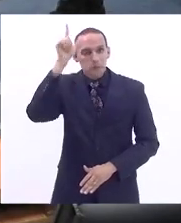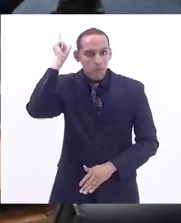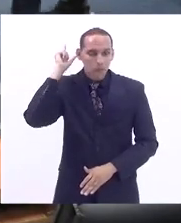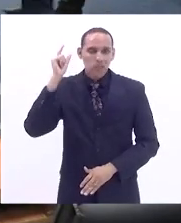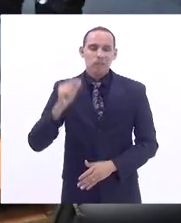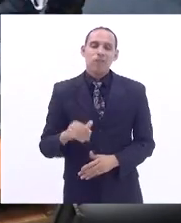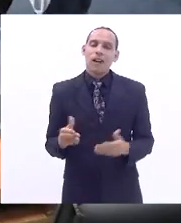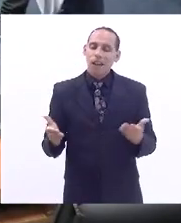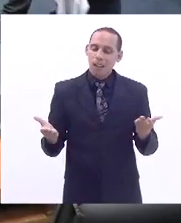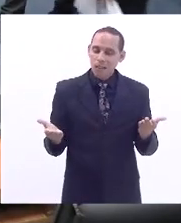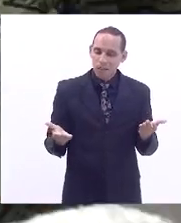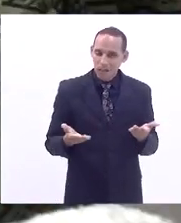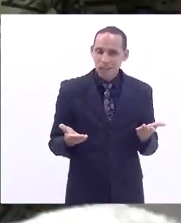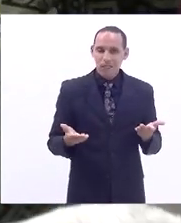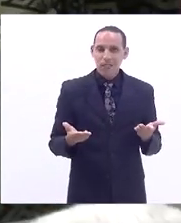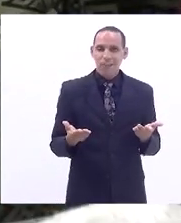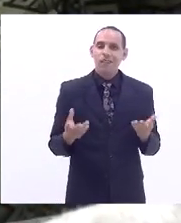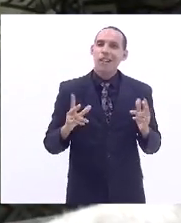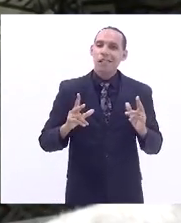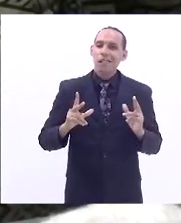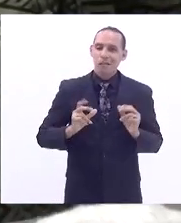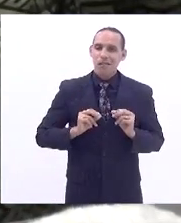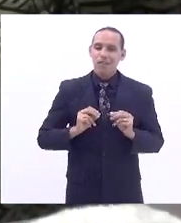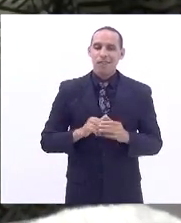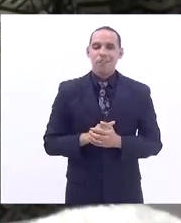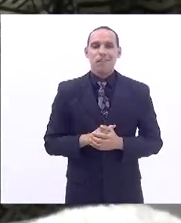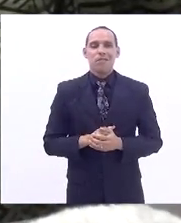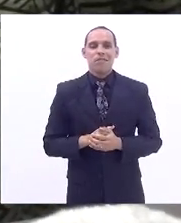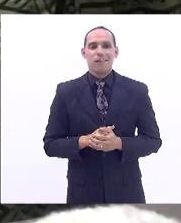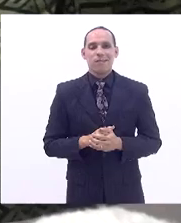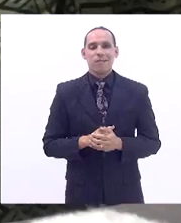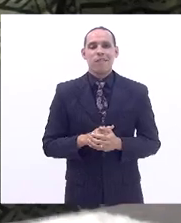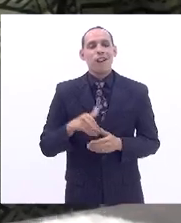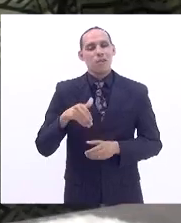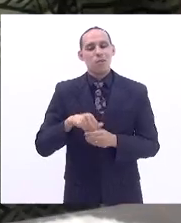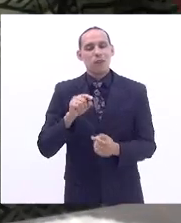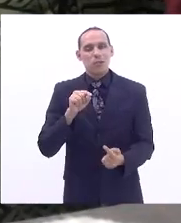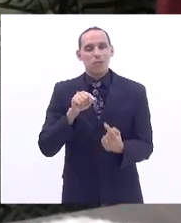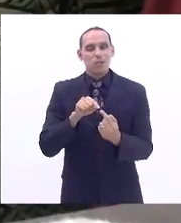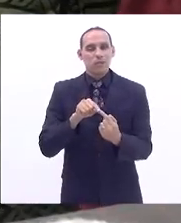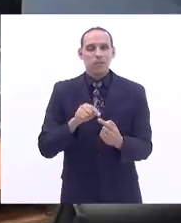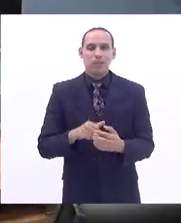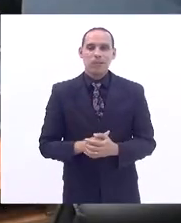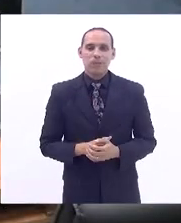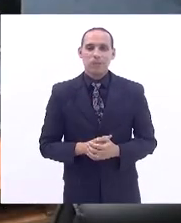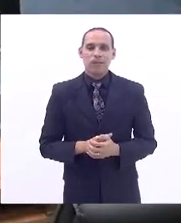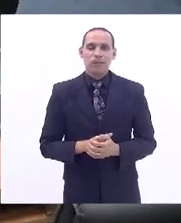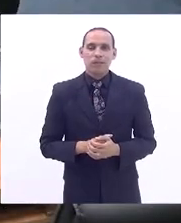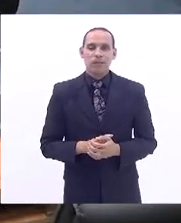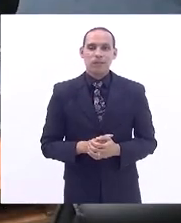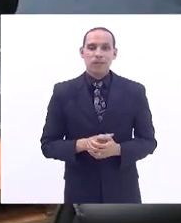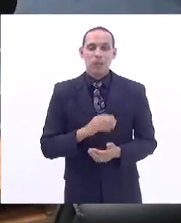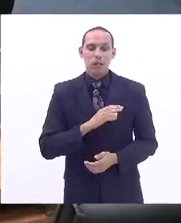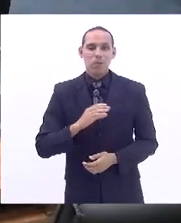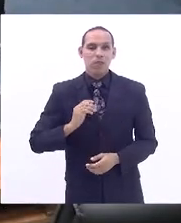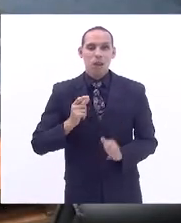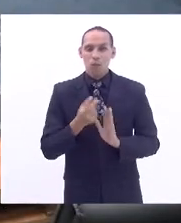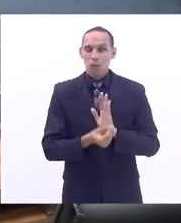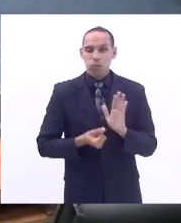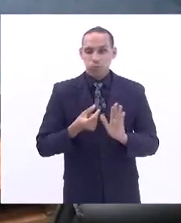desta vez seu presidente no mérito voto favorável pela comissão de orçamento